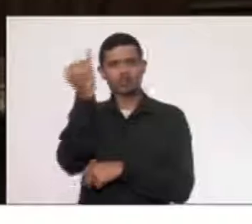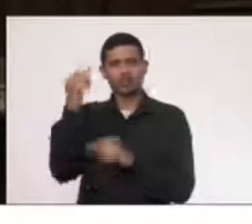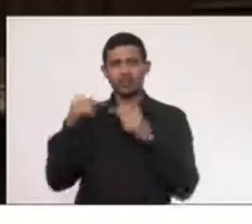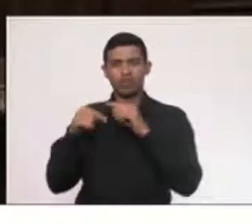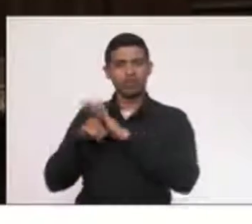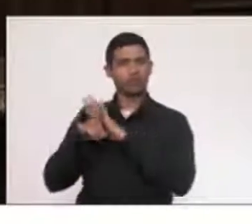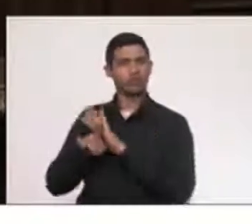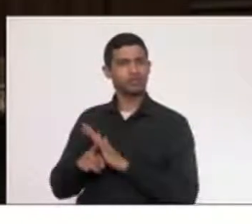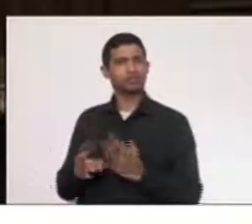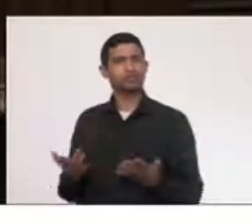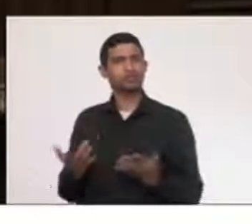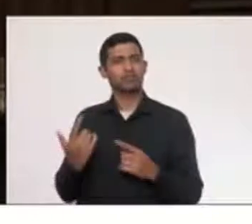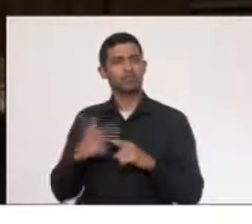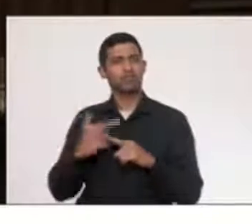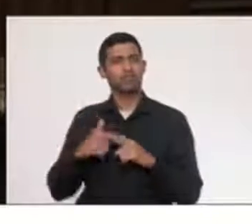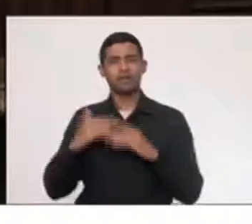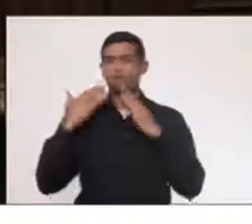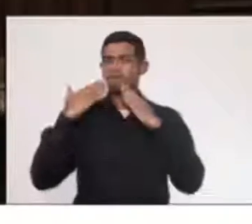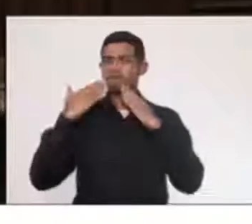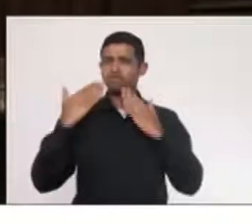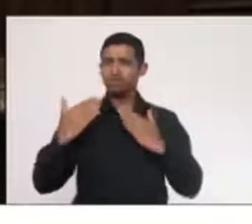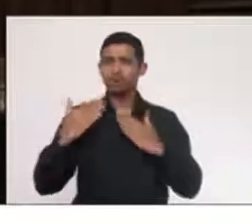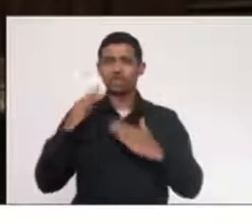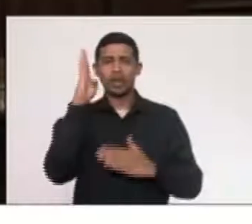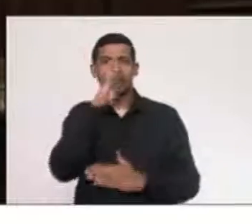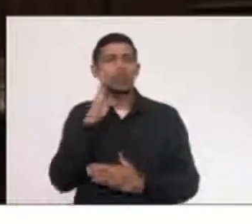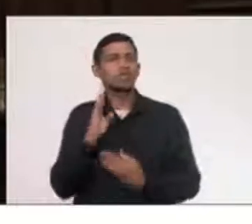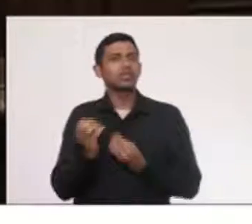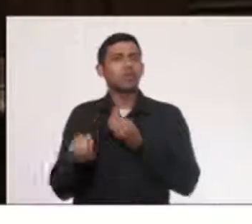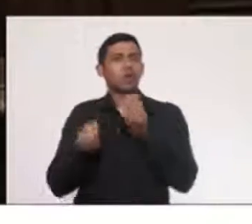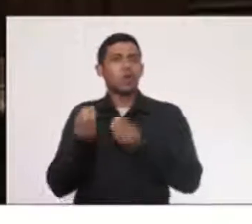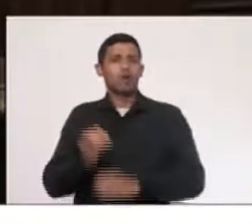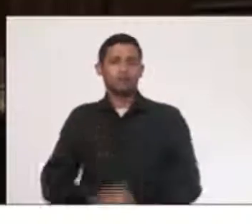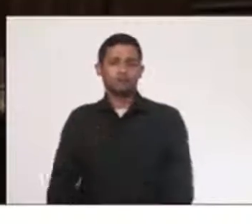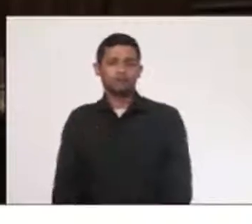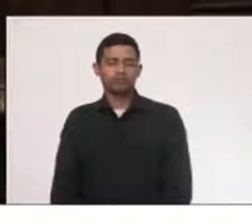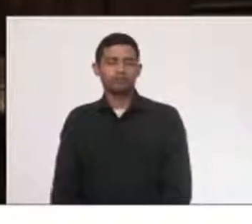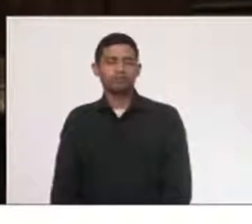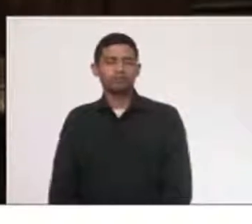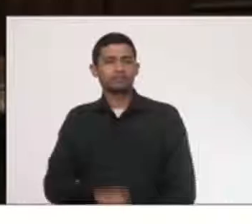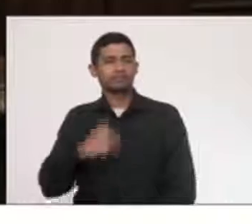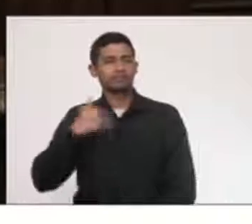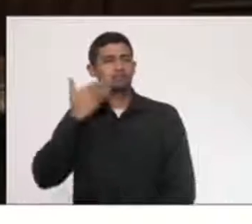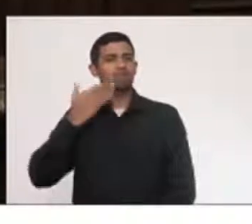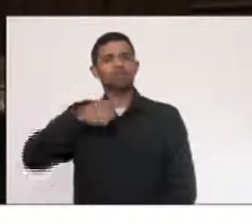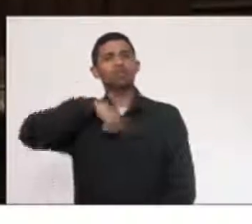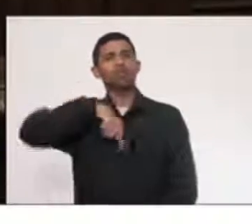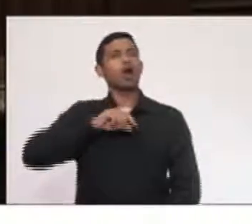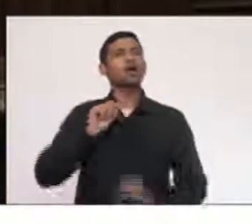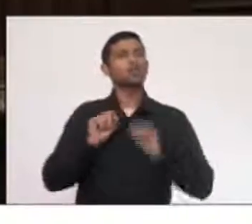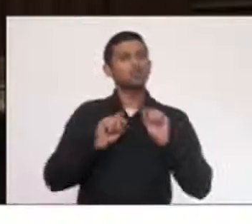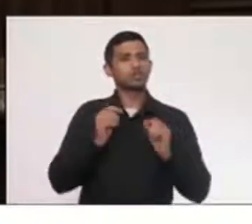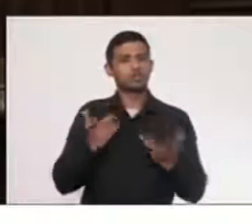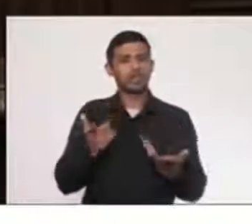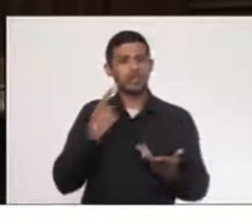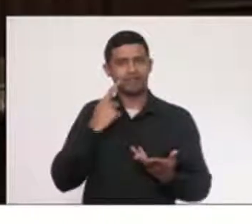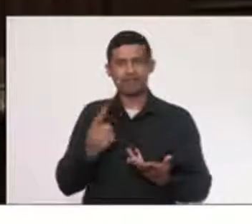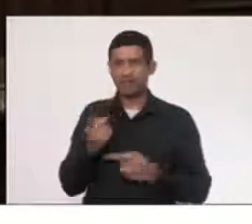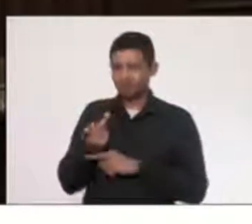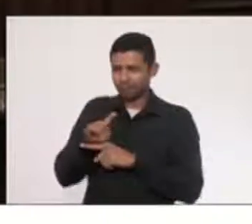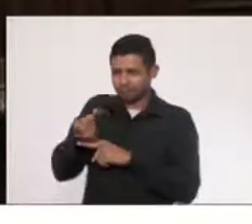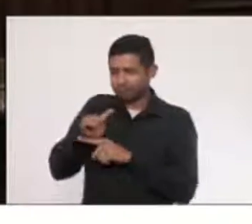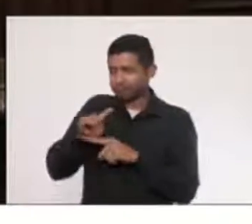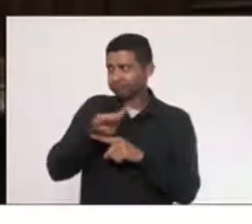importantes, porque ela mostra o retrato do Brasil. Ela diz quem nós somos. E o censo está